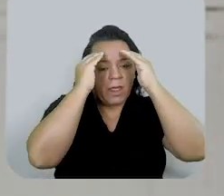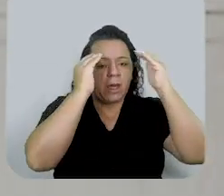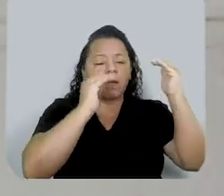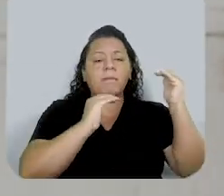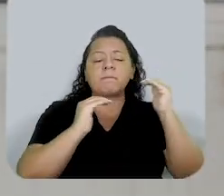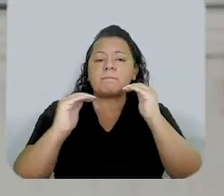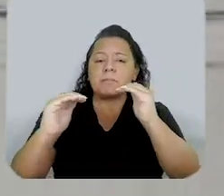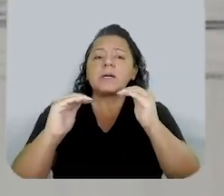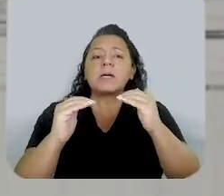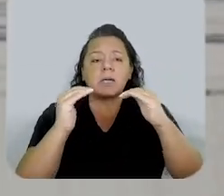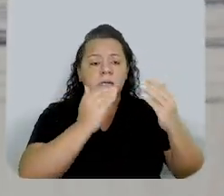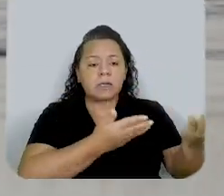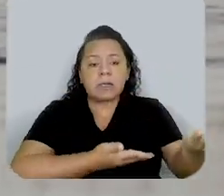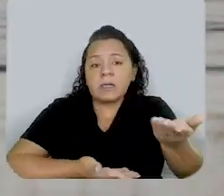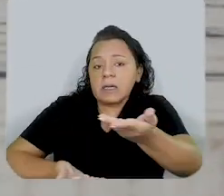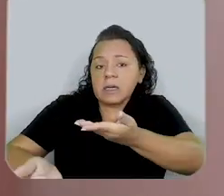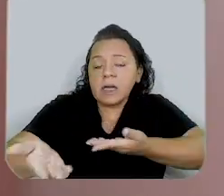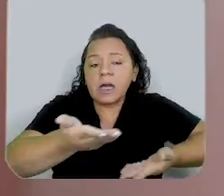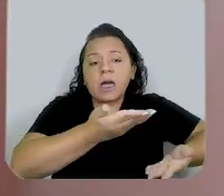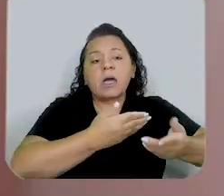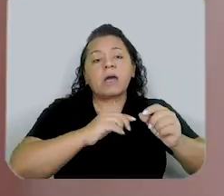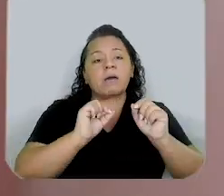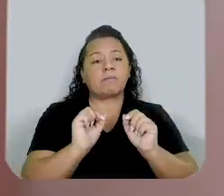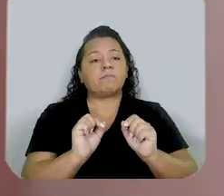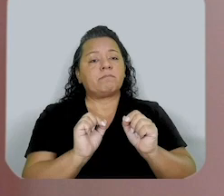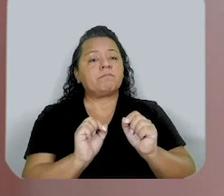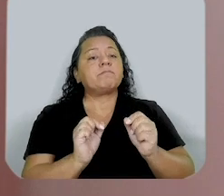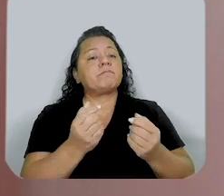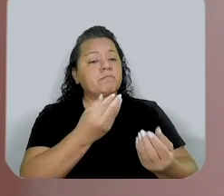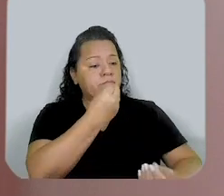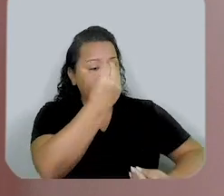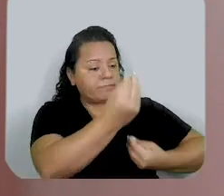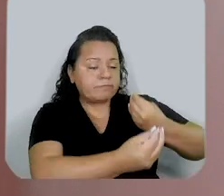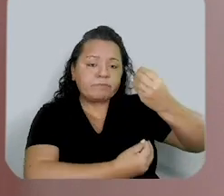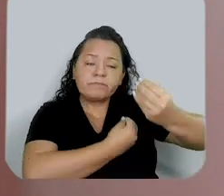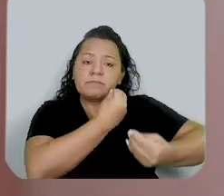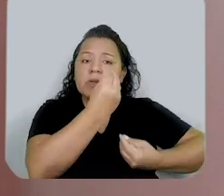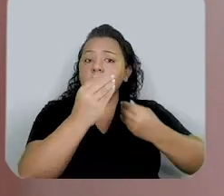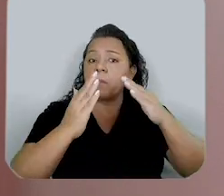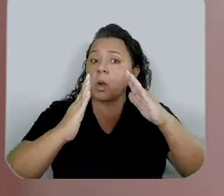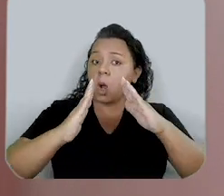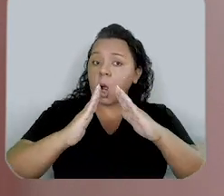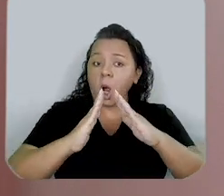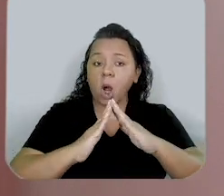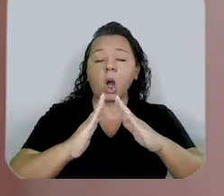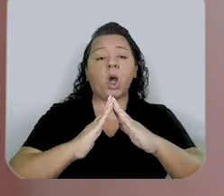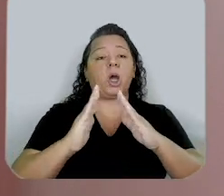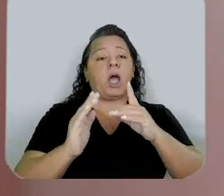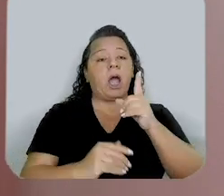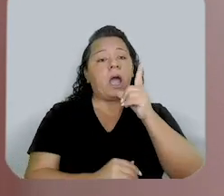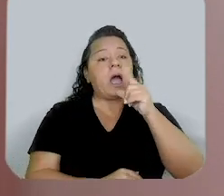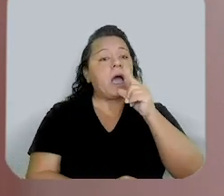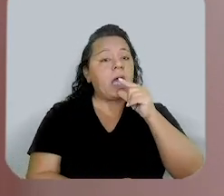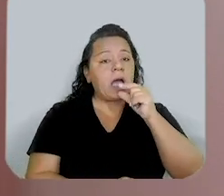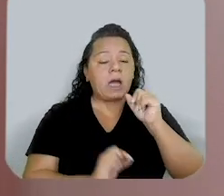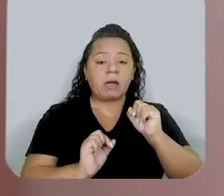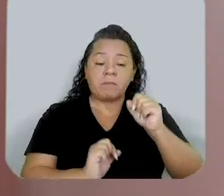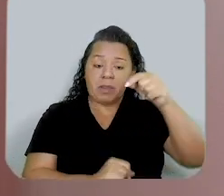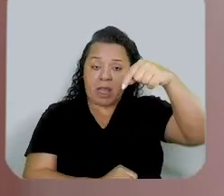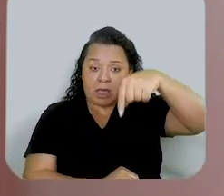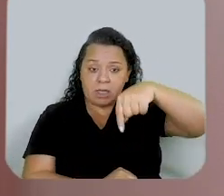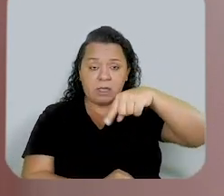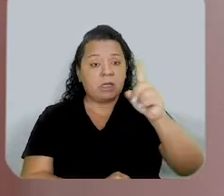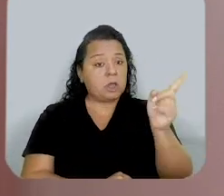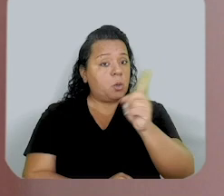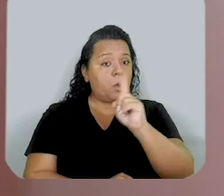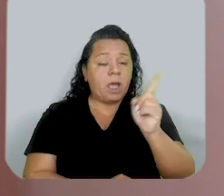os seres que habitam na água e todos os lugares, né? Aqui eu quero deixar bem claro que não é